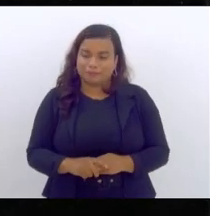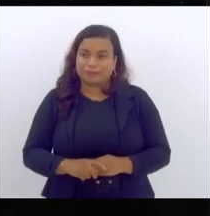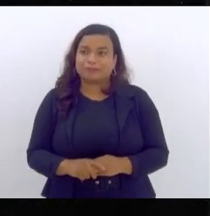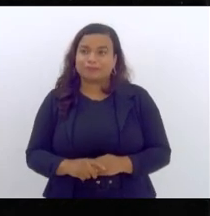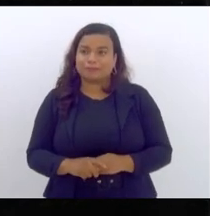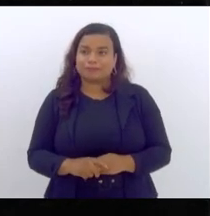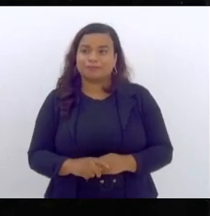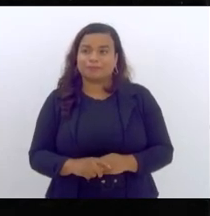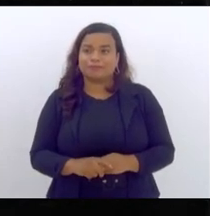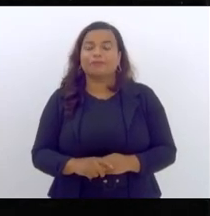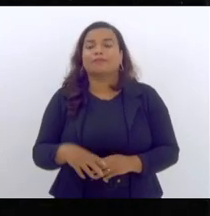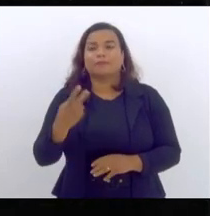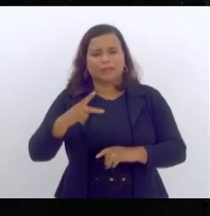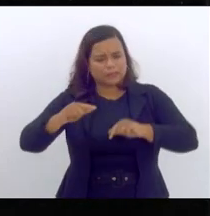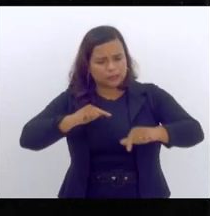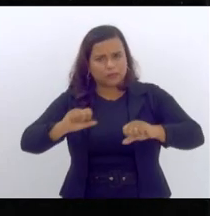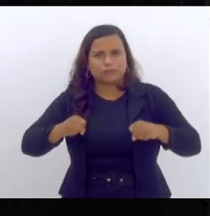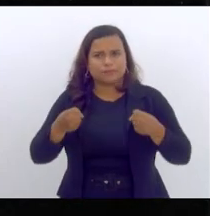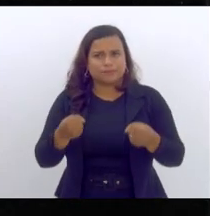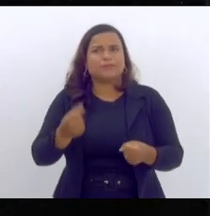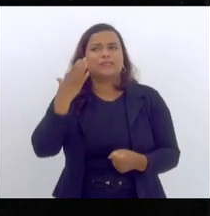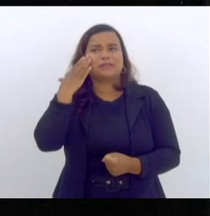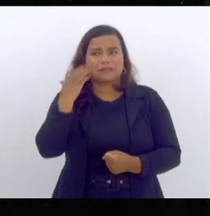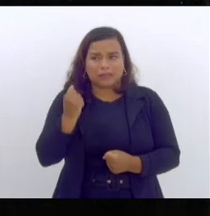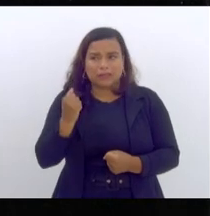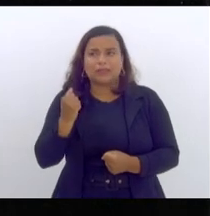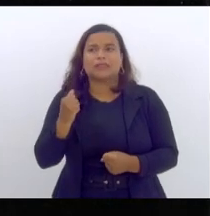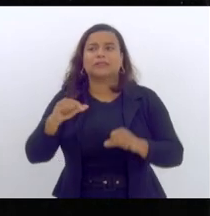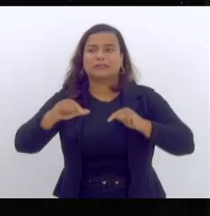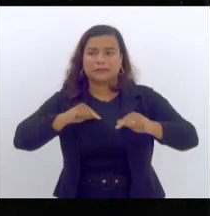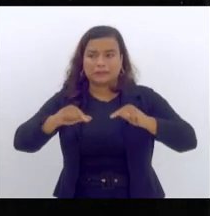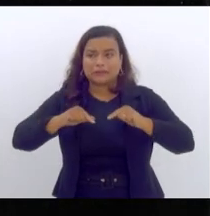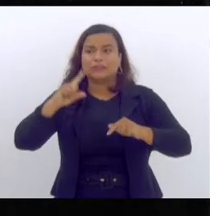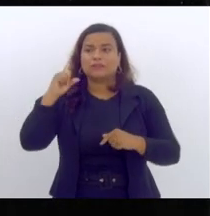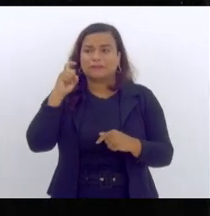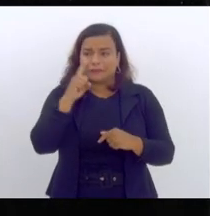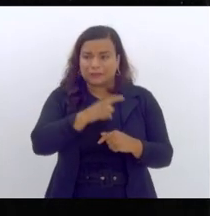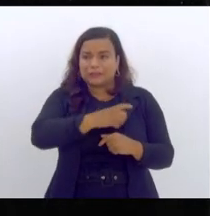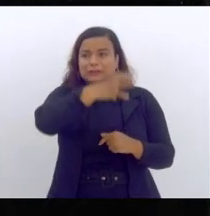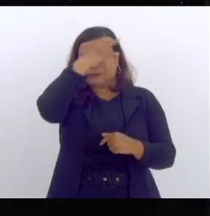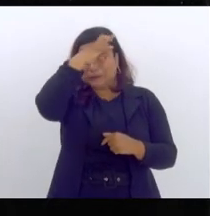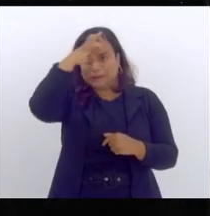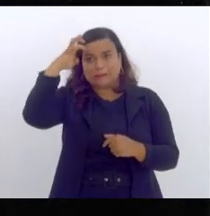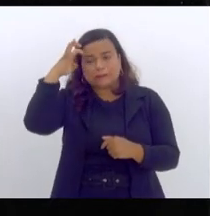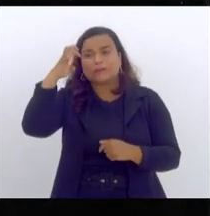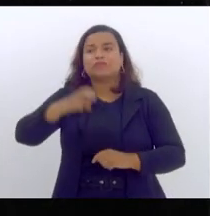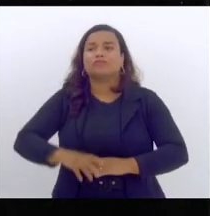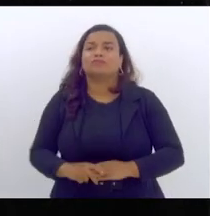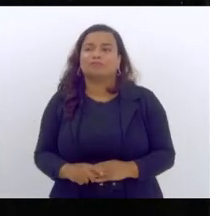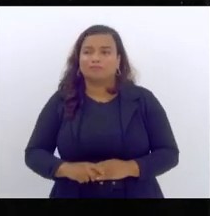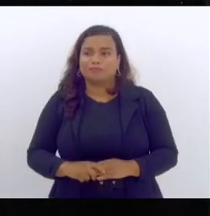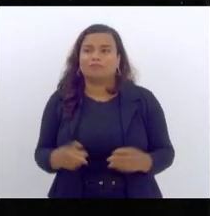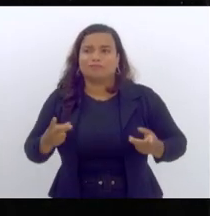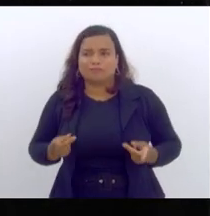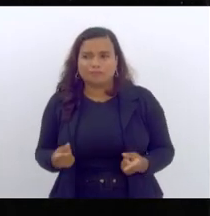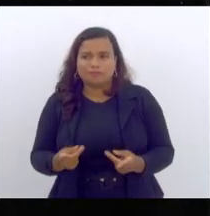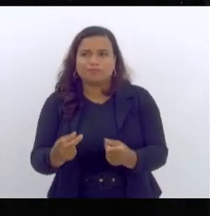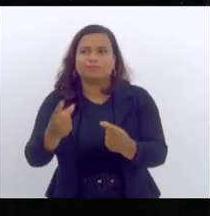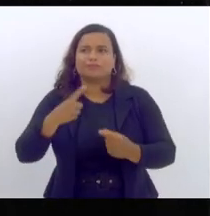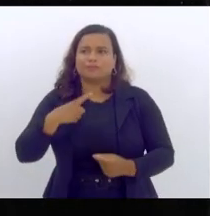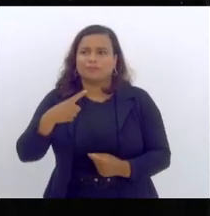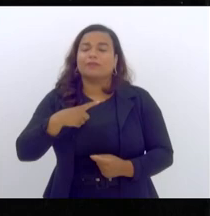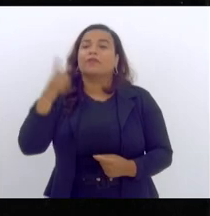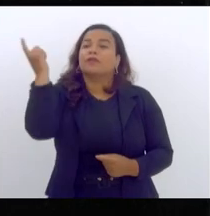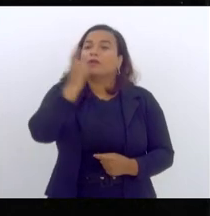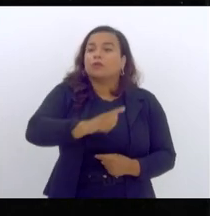com muito trabalho eu sei o trabalho que ela que ela tem tido ao longo dos anos para